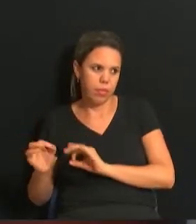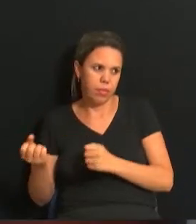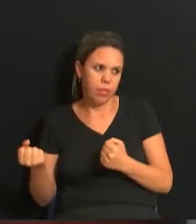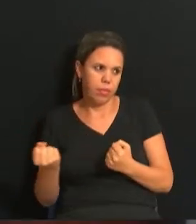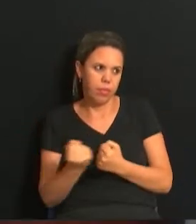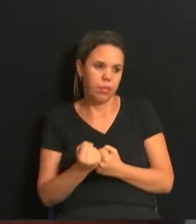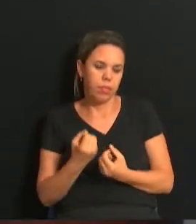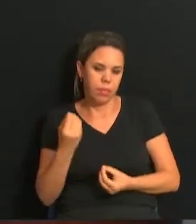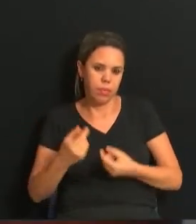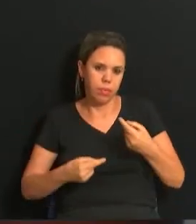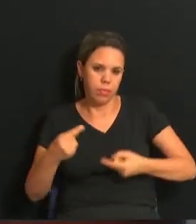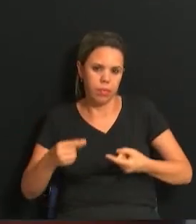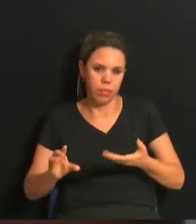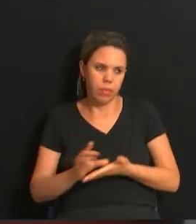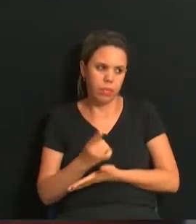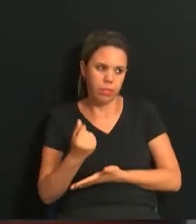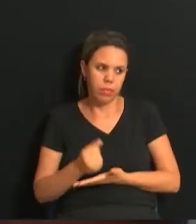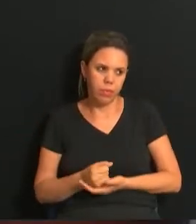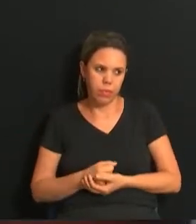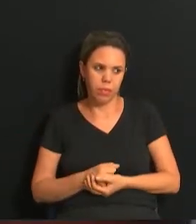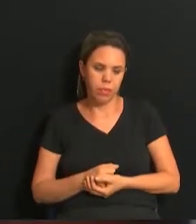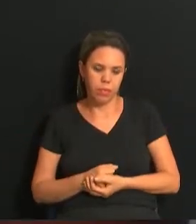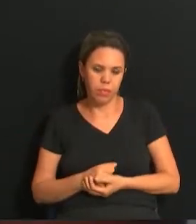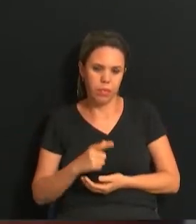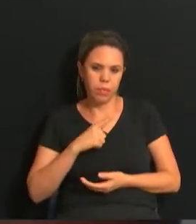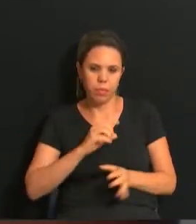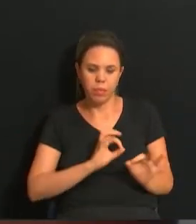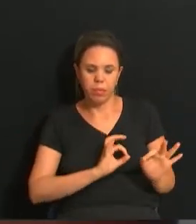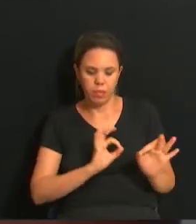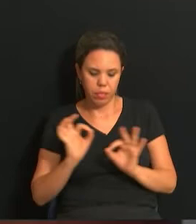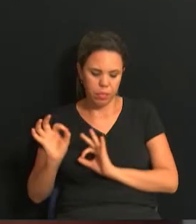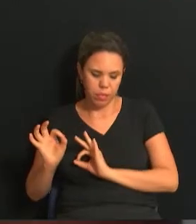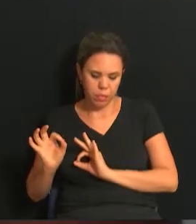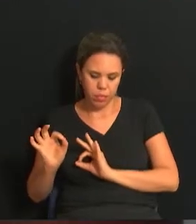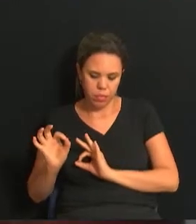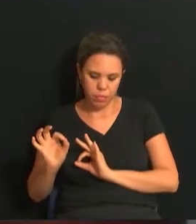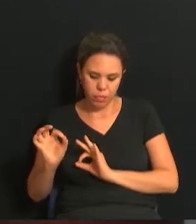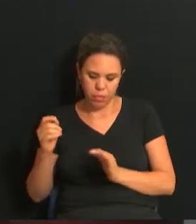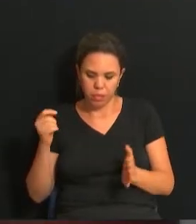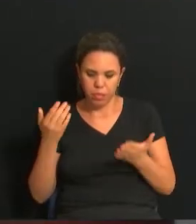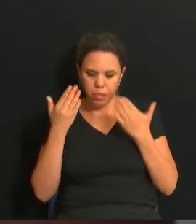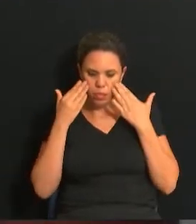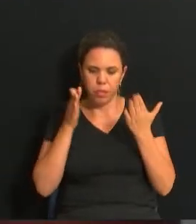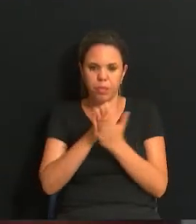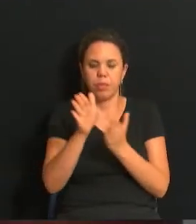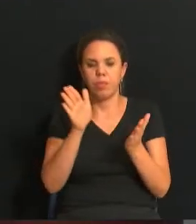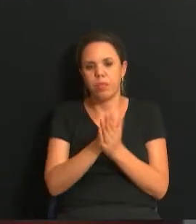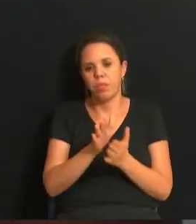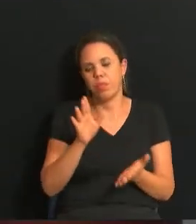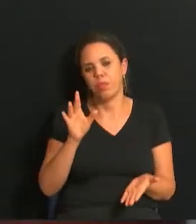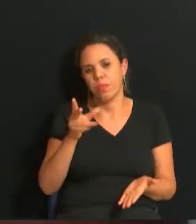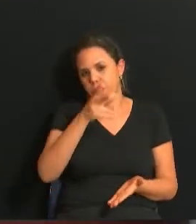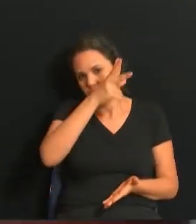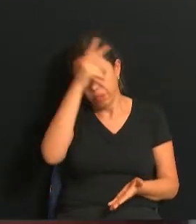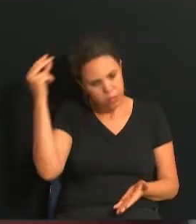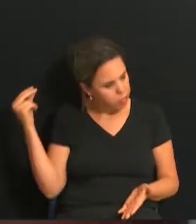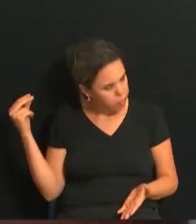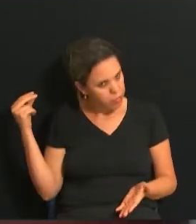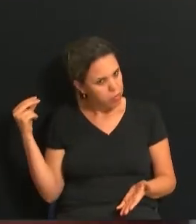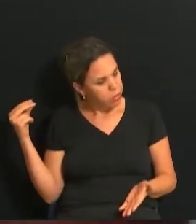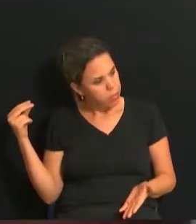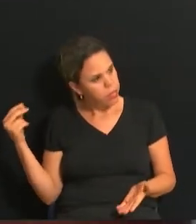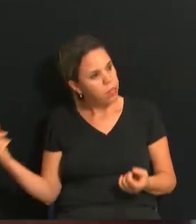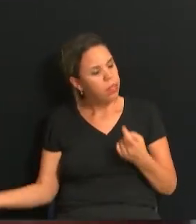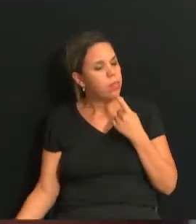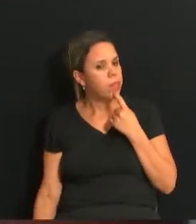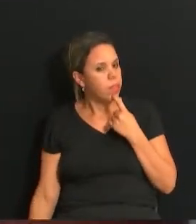que foi a discussão do orçamento, a gente tem acompanhado as publicações oficiais da prefeitura. Campinas